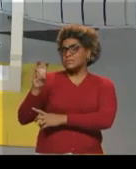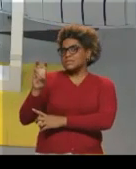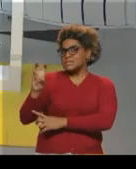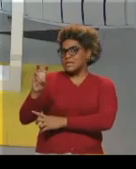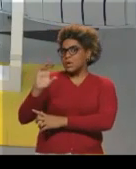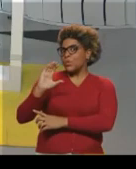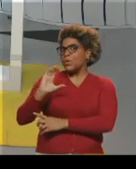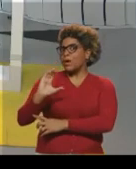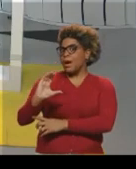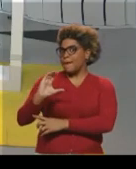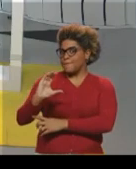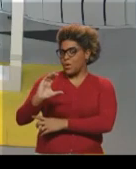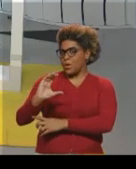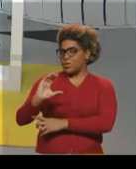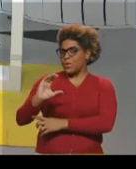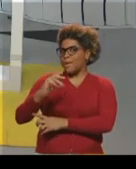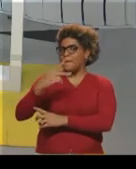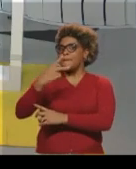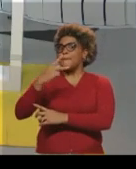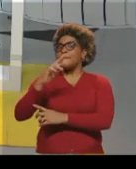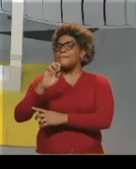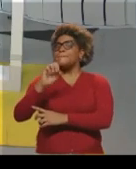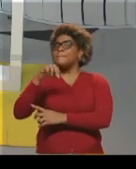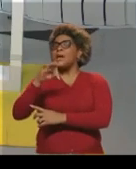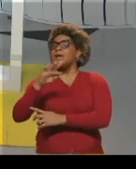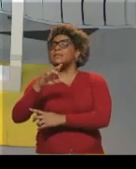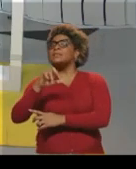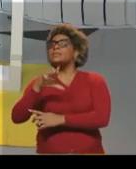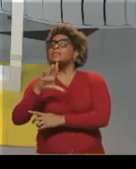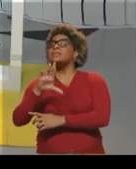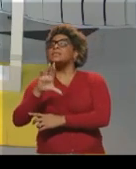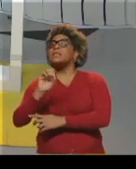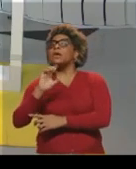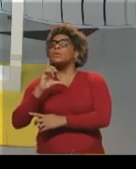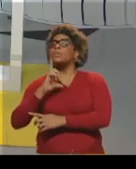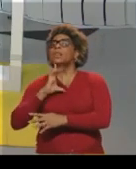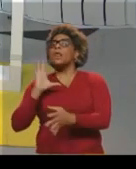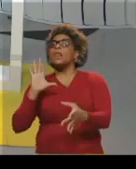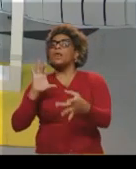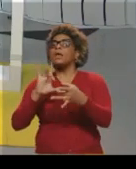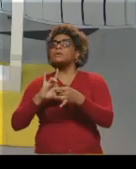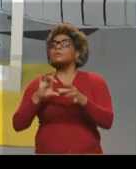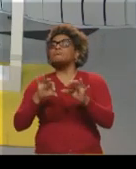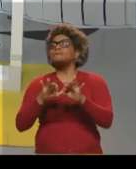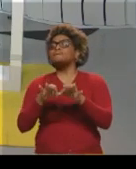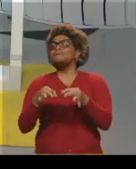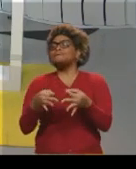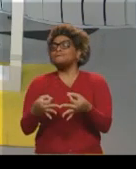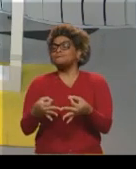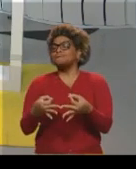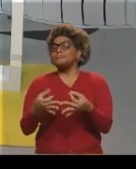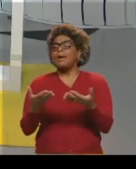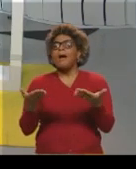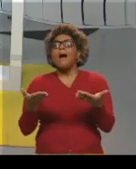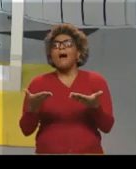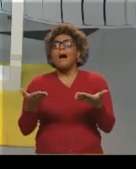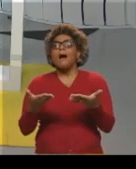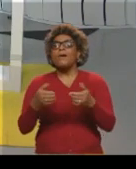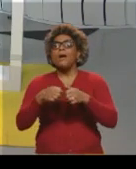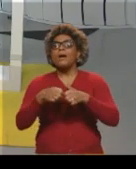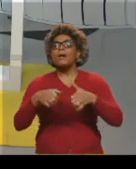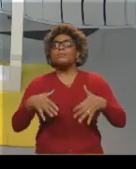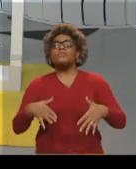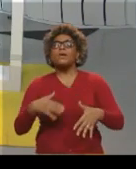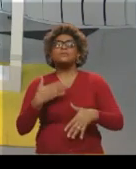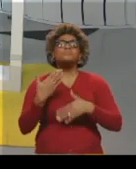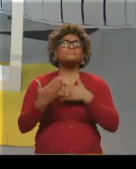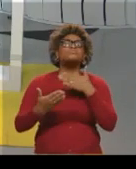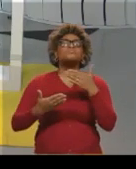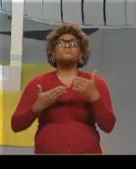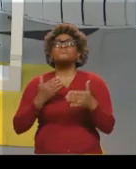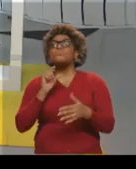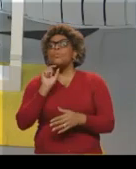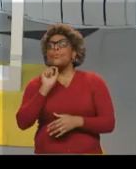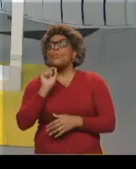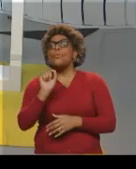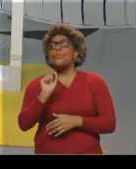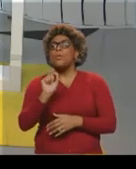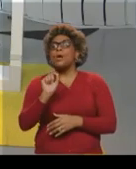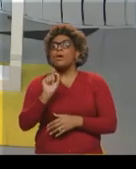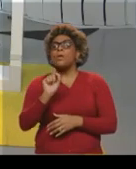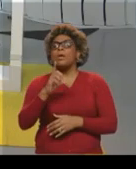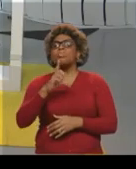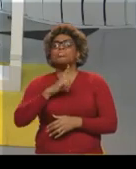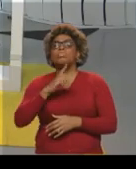tem ligação simples entre eles. Agora nós vamos ver quais são as ramificações. Eu tenho um metil no